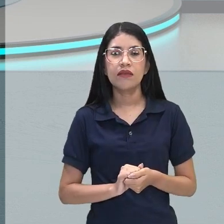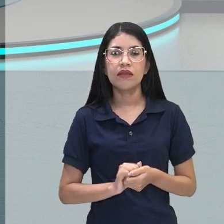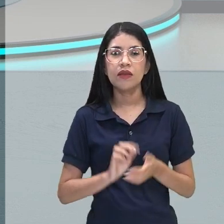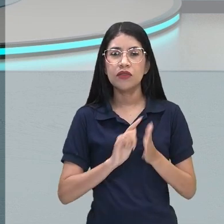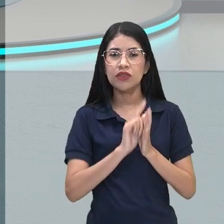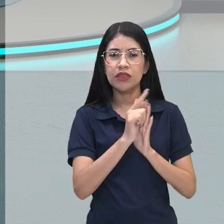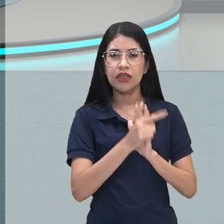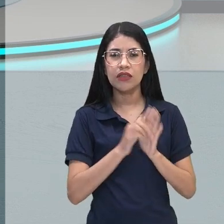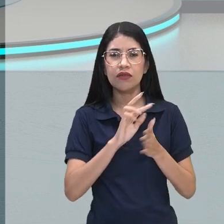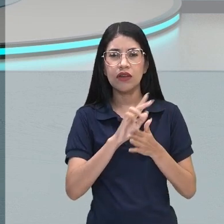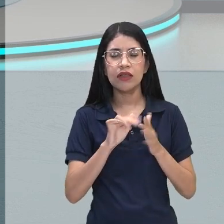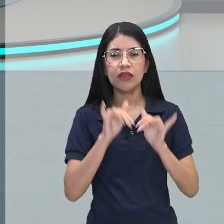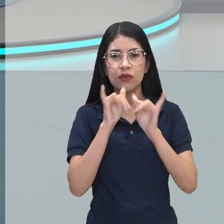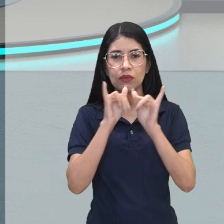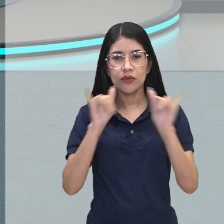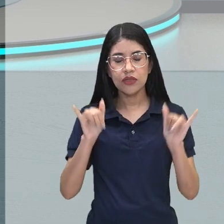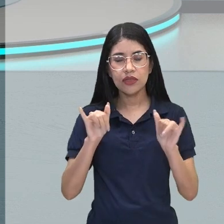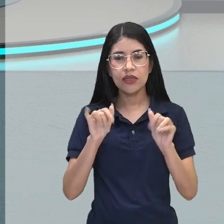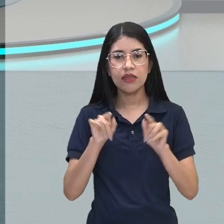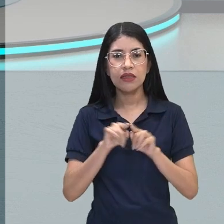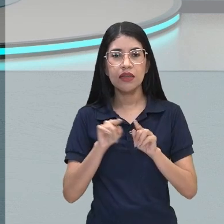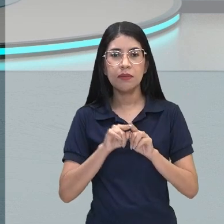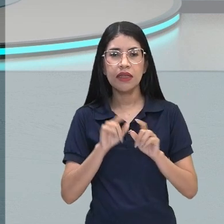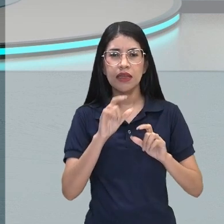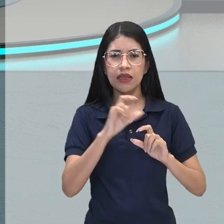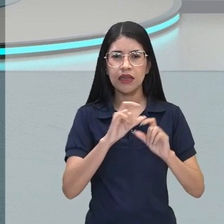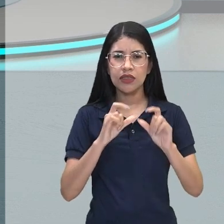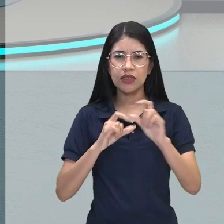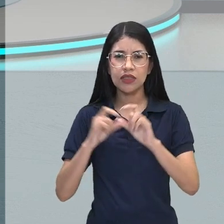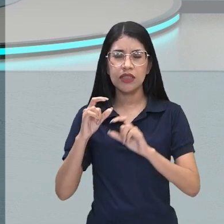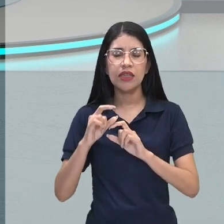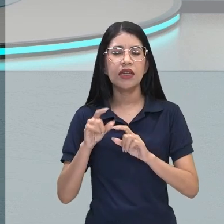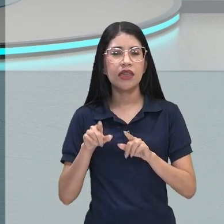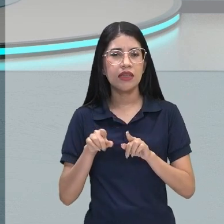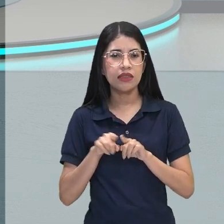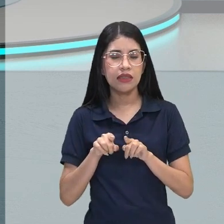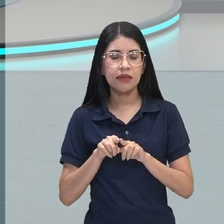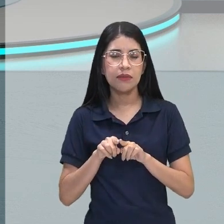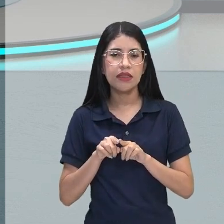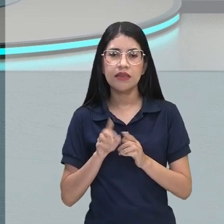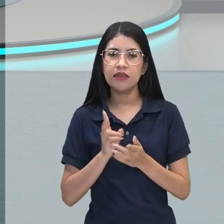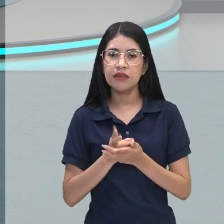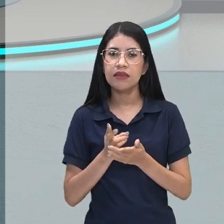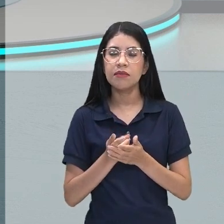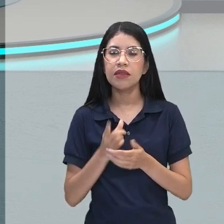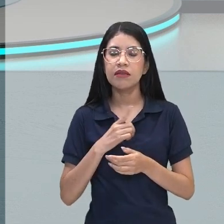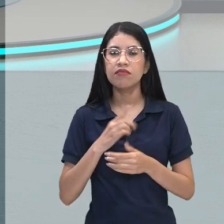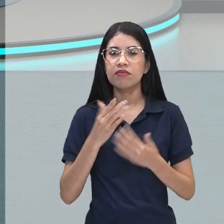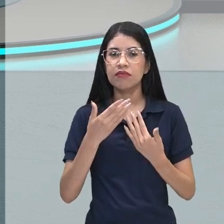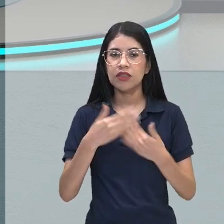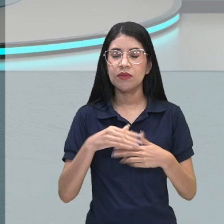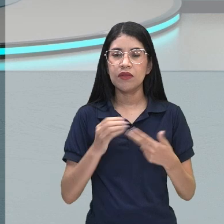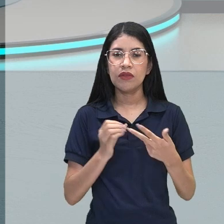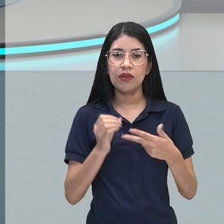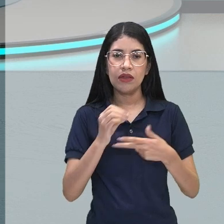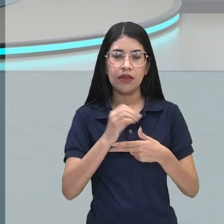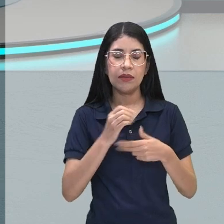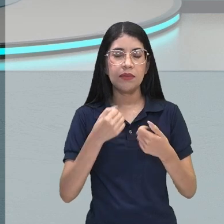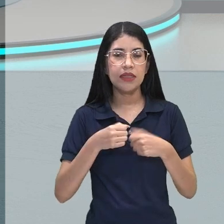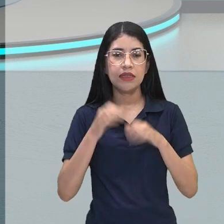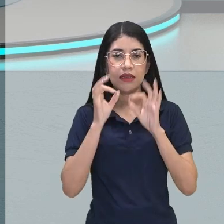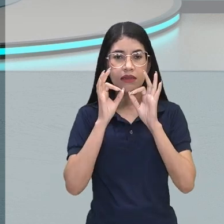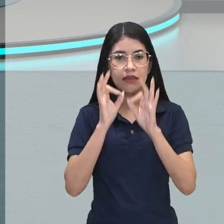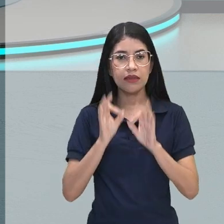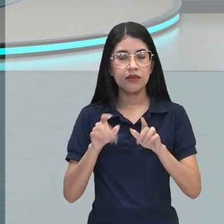as notícias, temos as tirinhas, que aparecem muito, olha, nas provas de Enem, né? Então, fiquem observando também como é que é